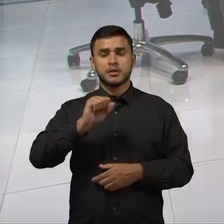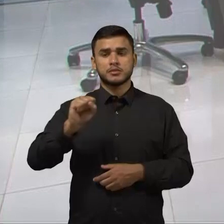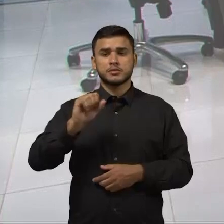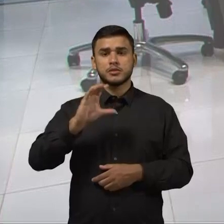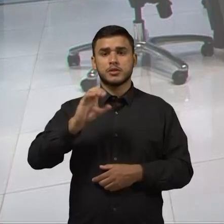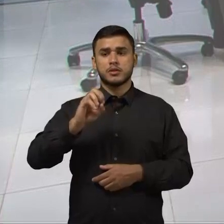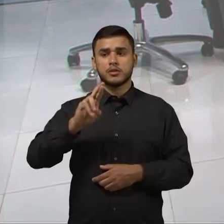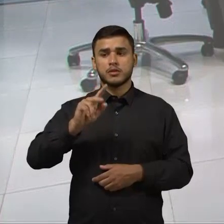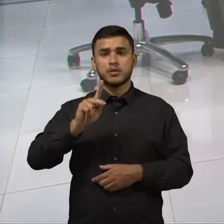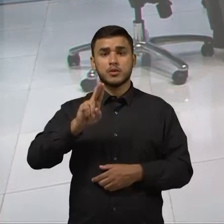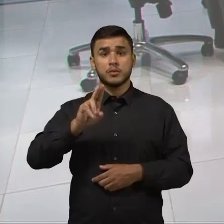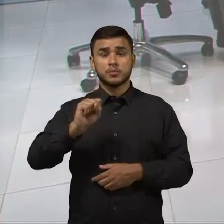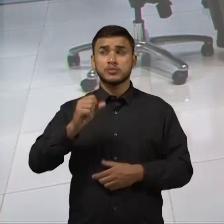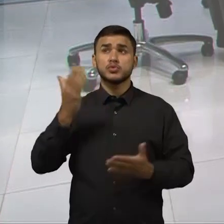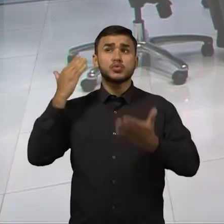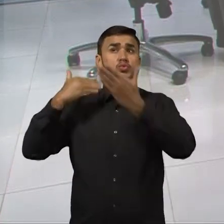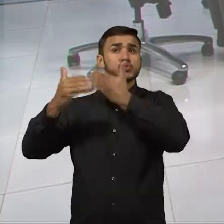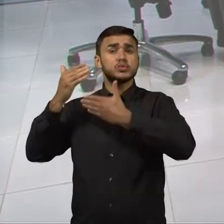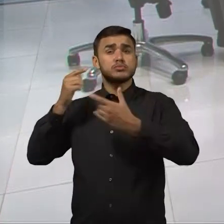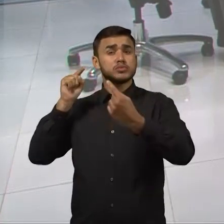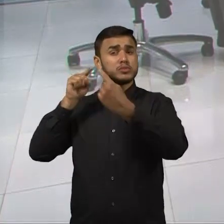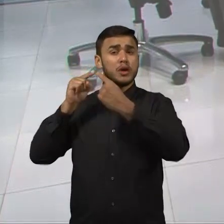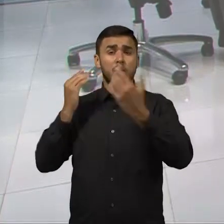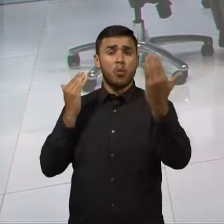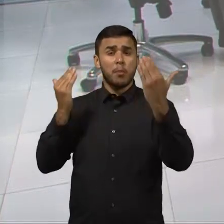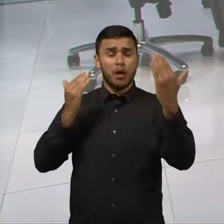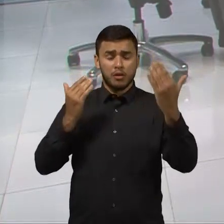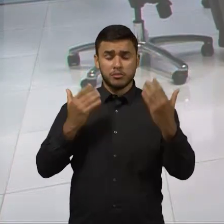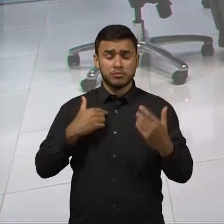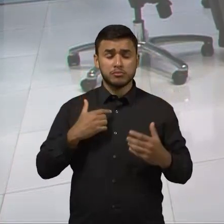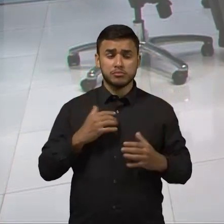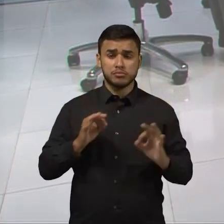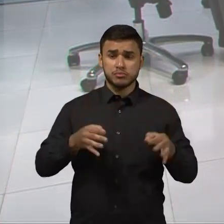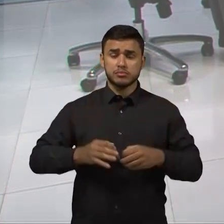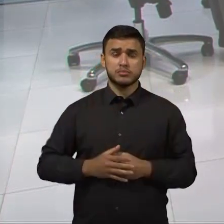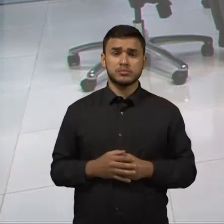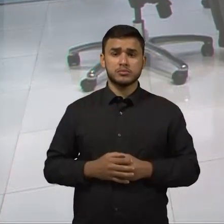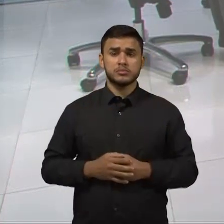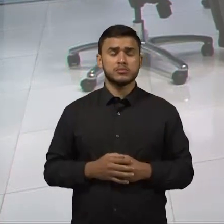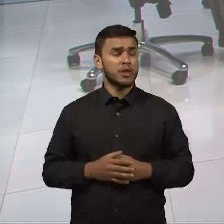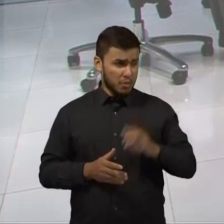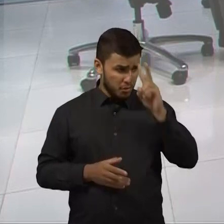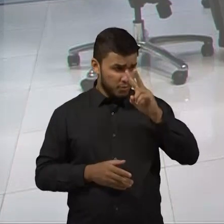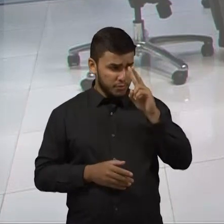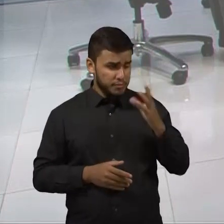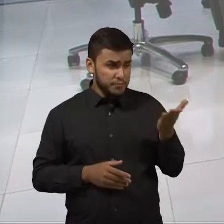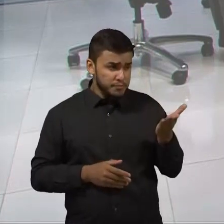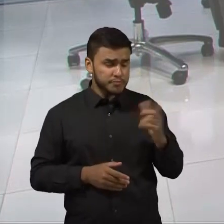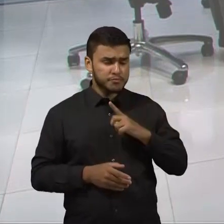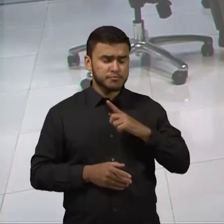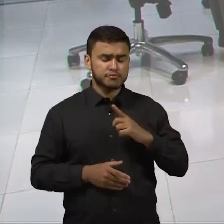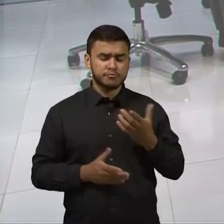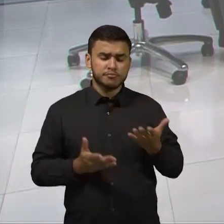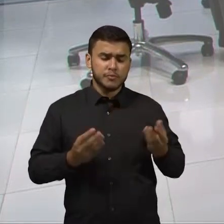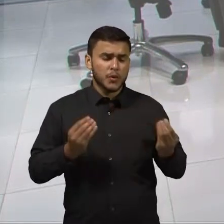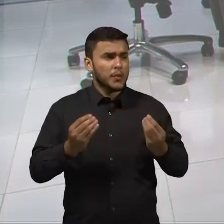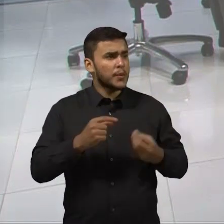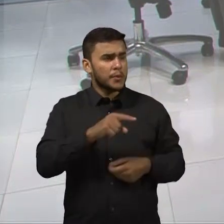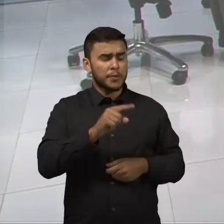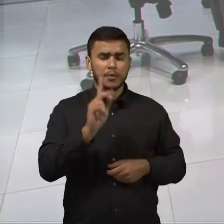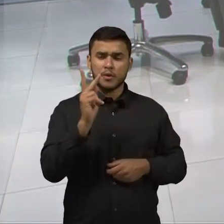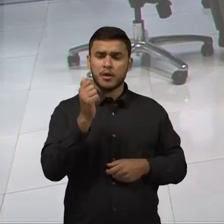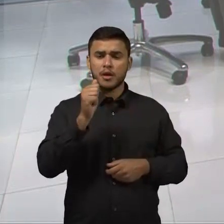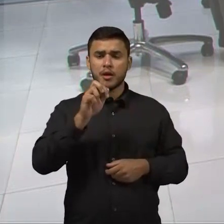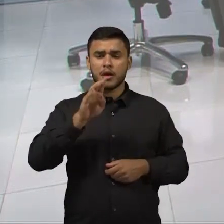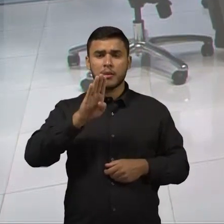exatamente, síntese histórica. É exatamente Por isso que o Supremo tem uma mancha ao não ter apreciado o habeas corpus